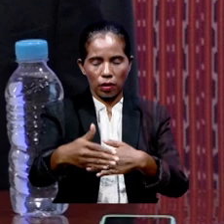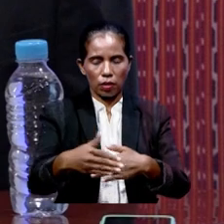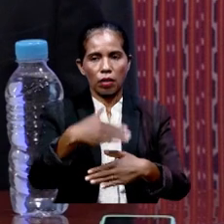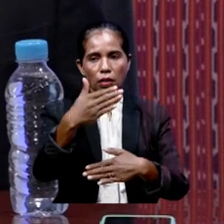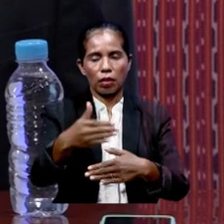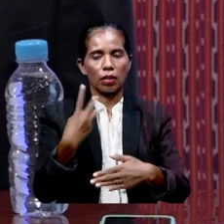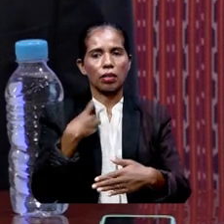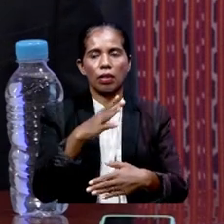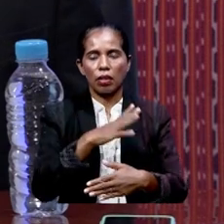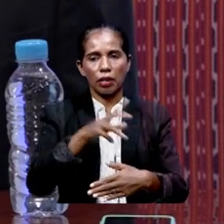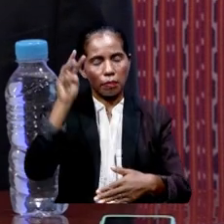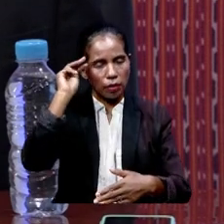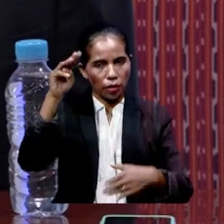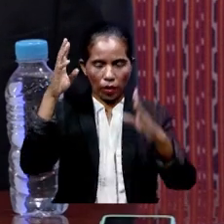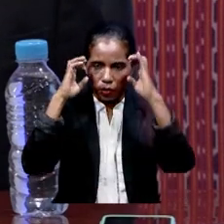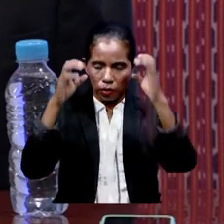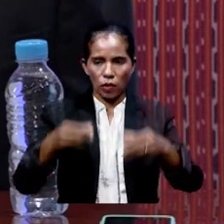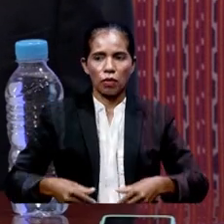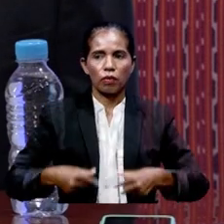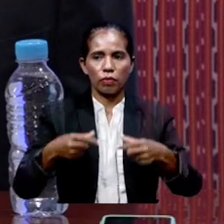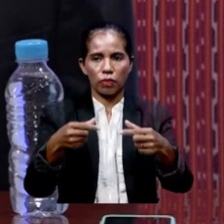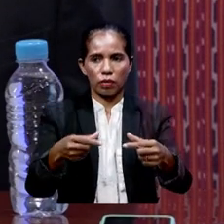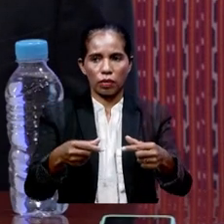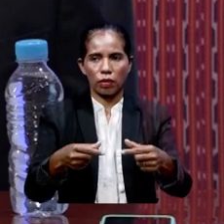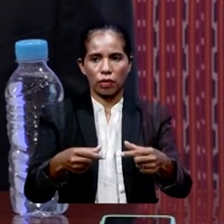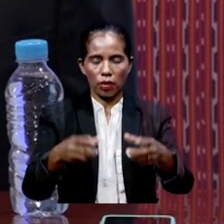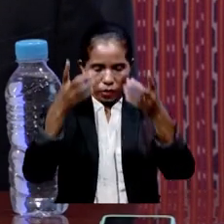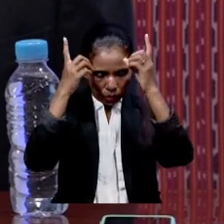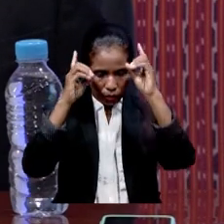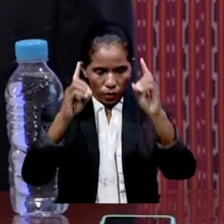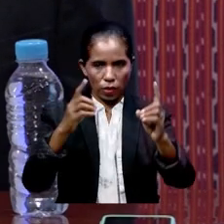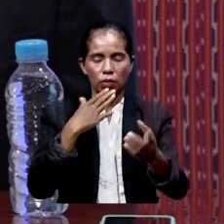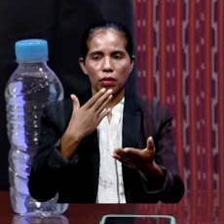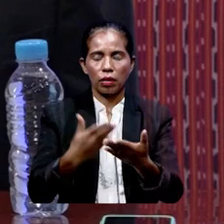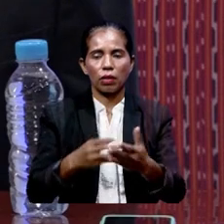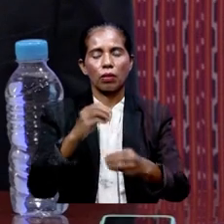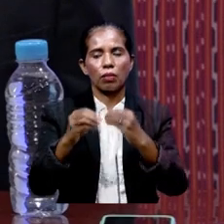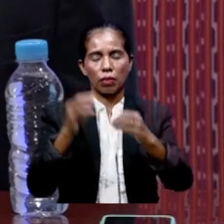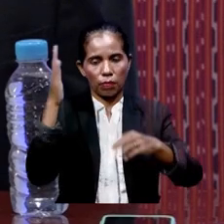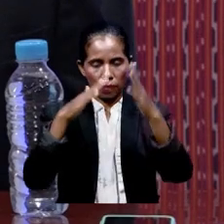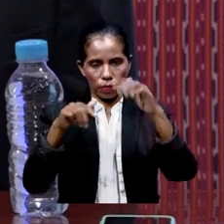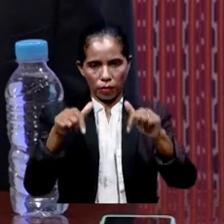te espera que a Ministério da Educação se for tiver, não sabe decisão de duro ligado ao assunto da né.